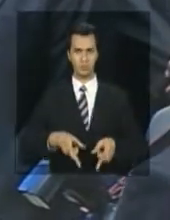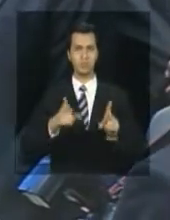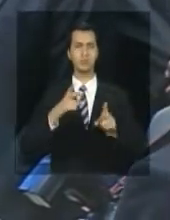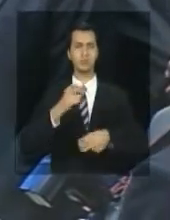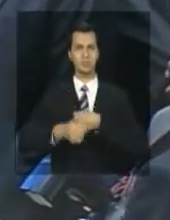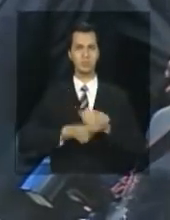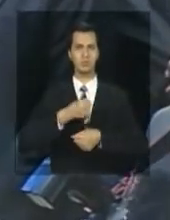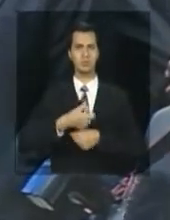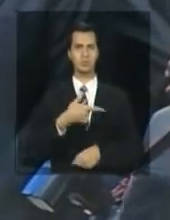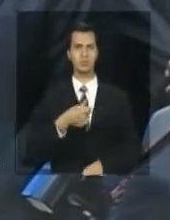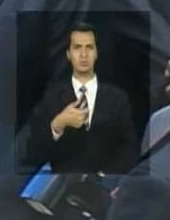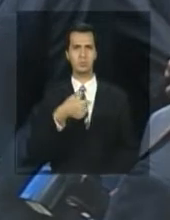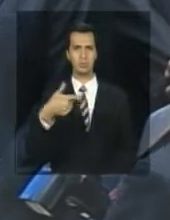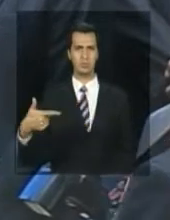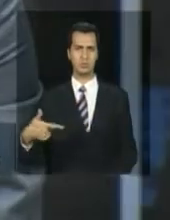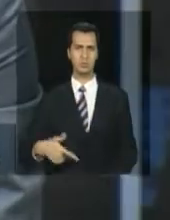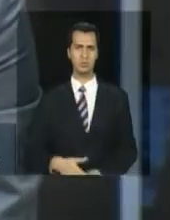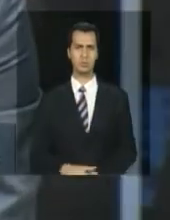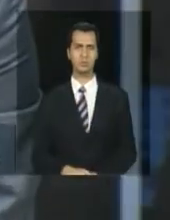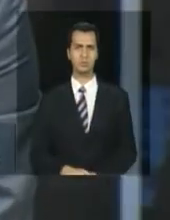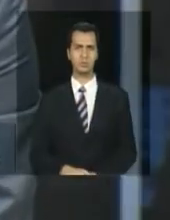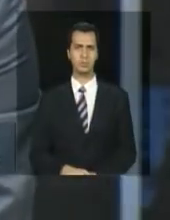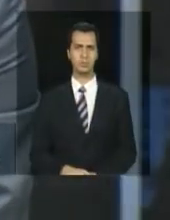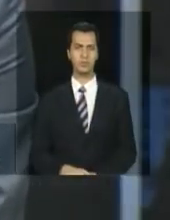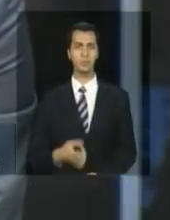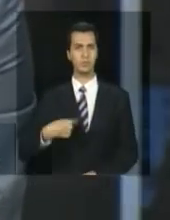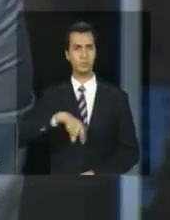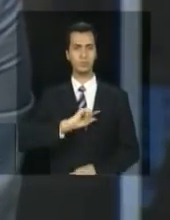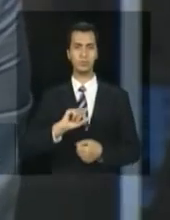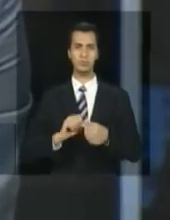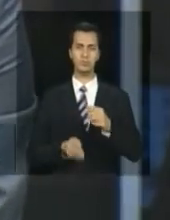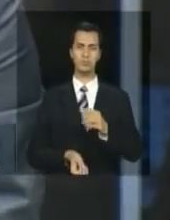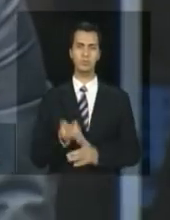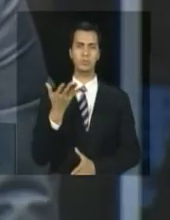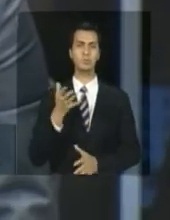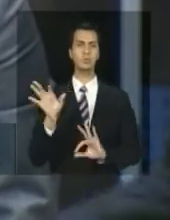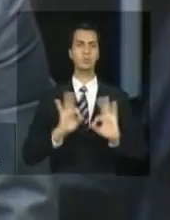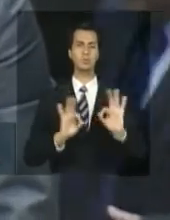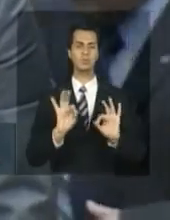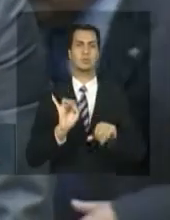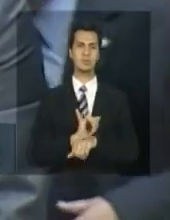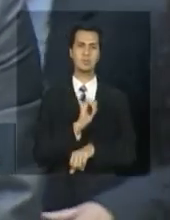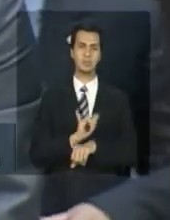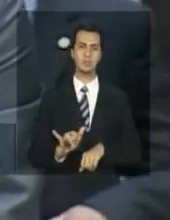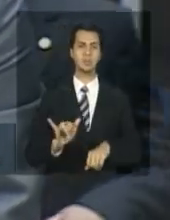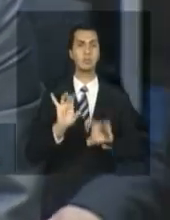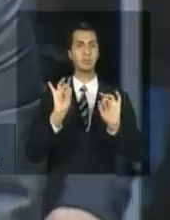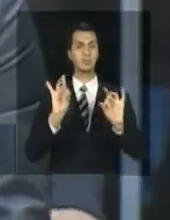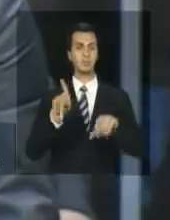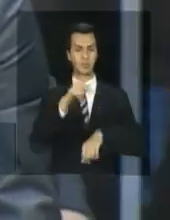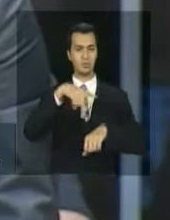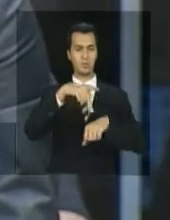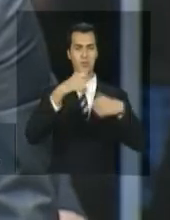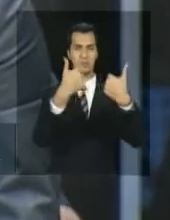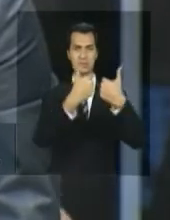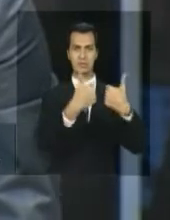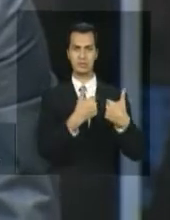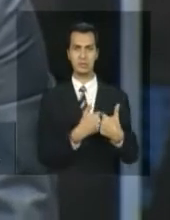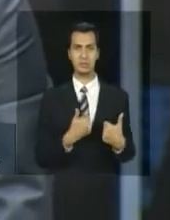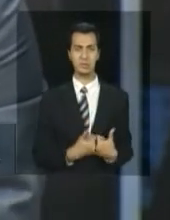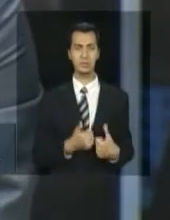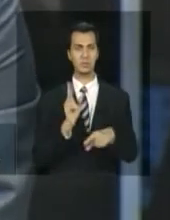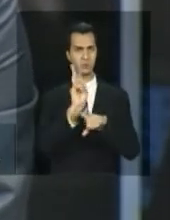fortalecido em 2012. Lançamos o Plano Estratégico de Fronteiras para fortalecer nossas fronteiras,